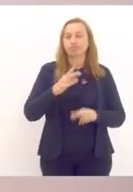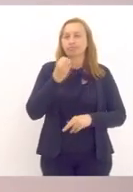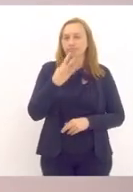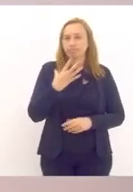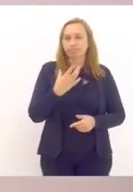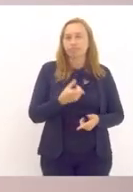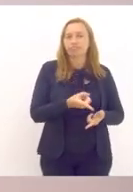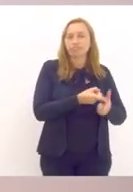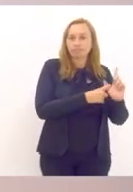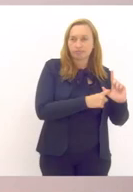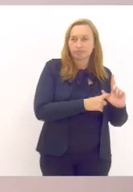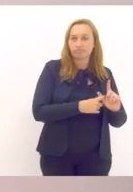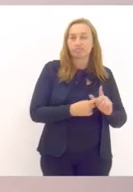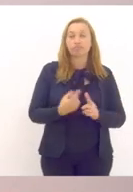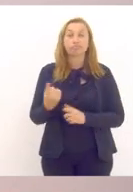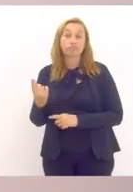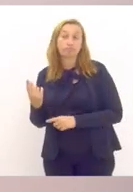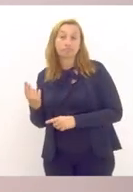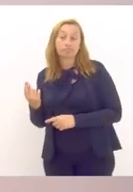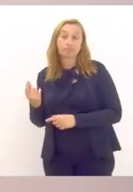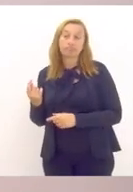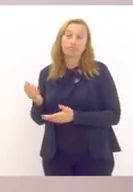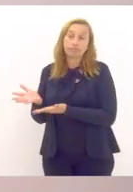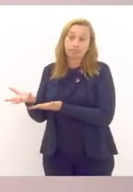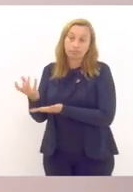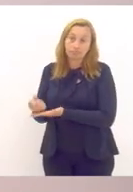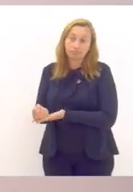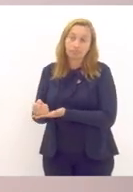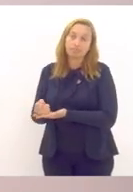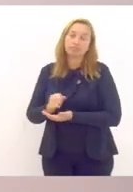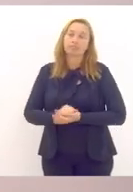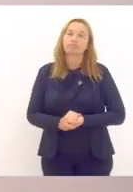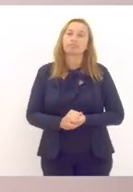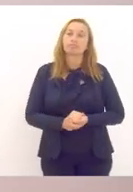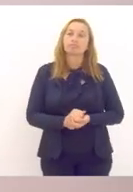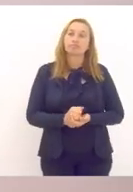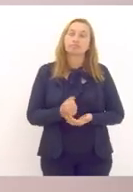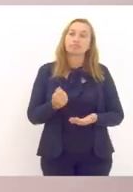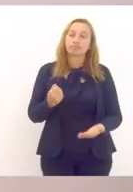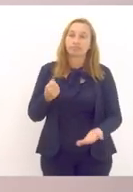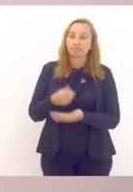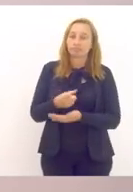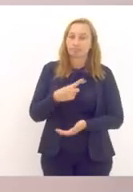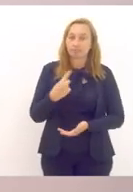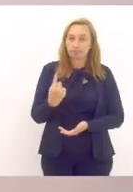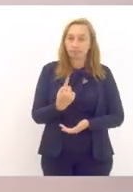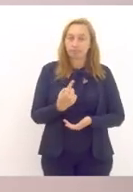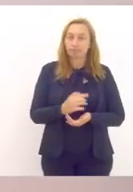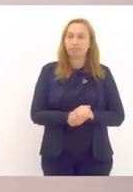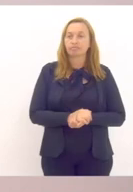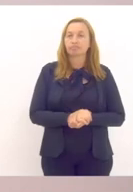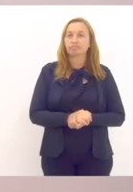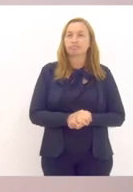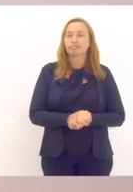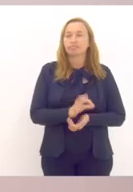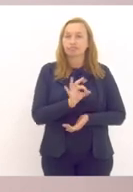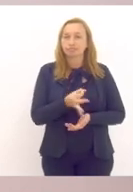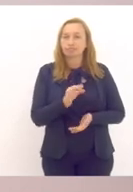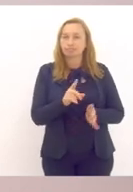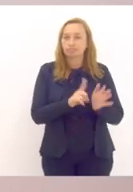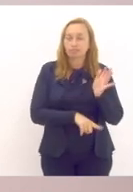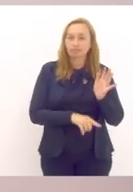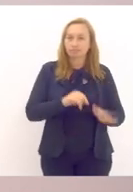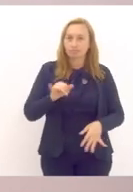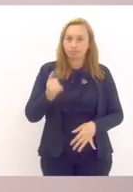dívida e receita, o que significa que melhora a nossa capacidade como pagador, o que tem que se refletir necessariamente em redução de